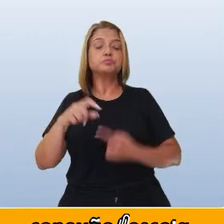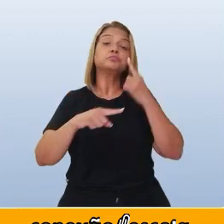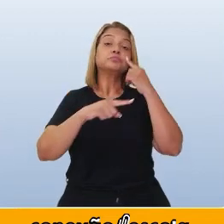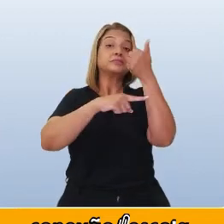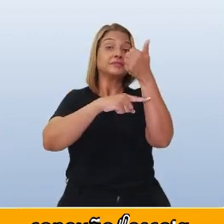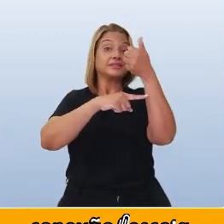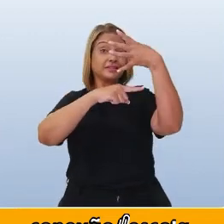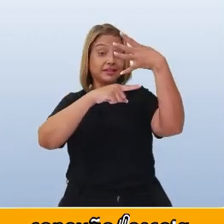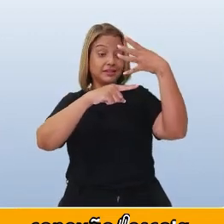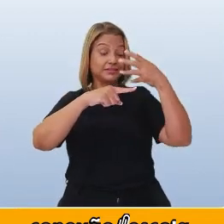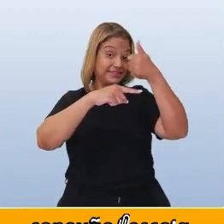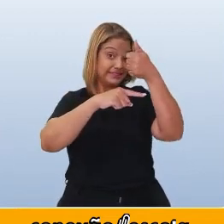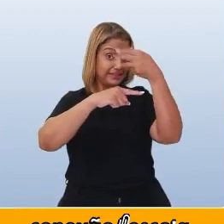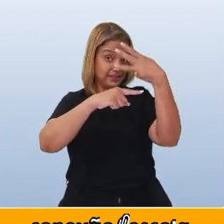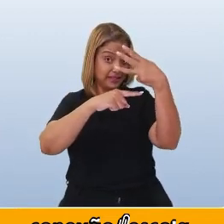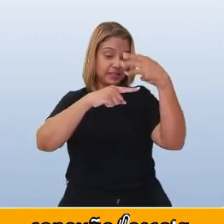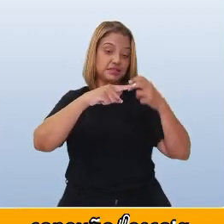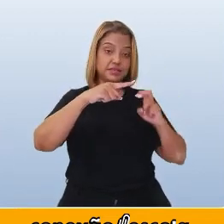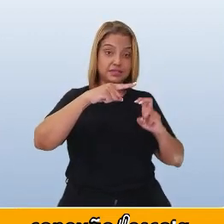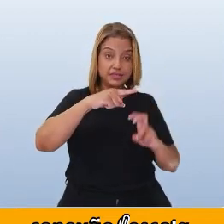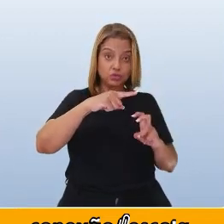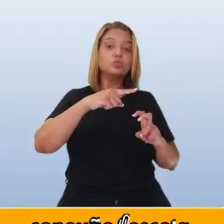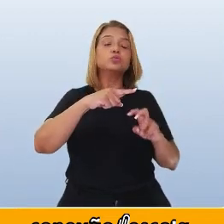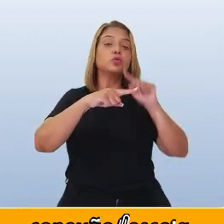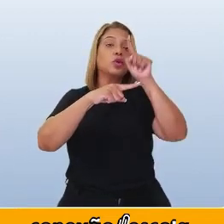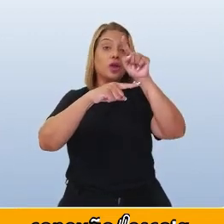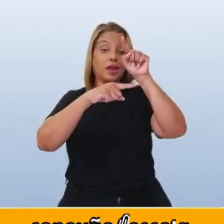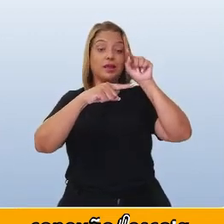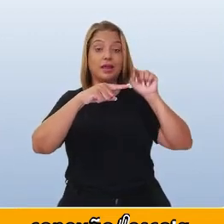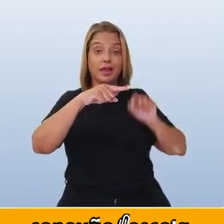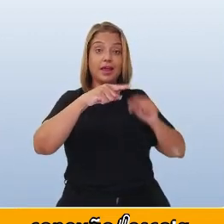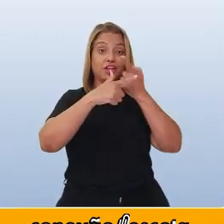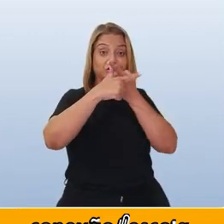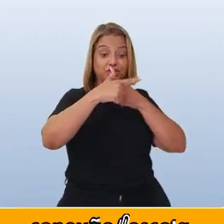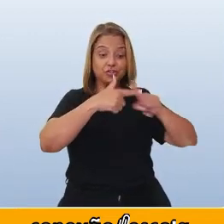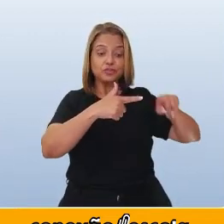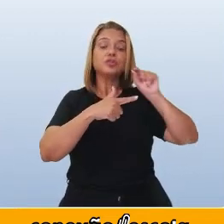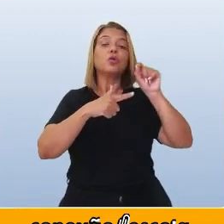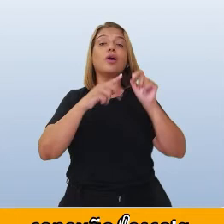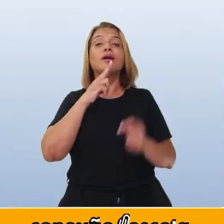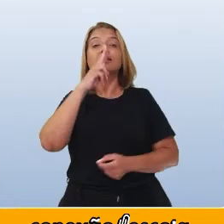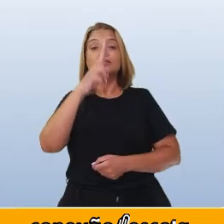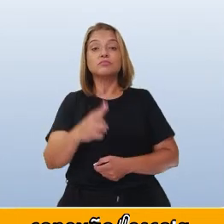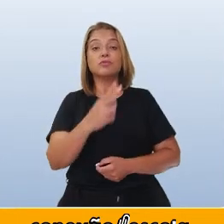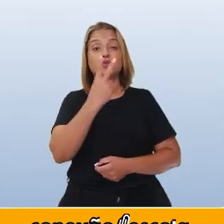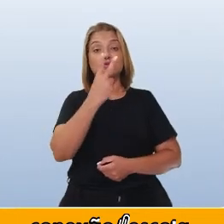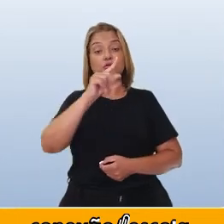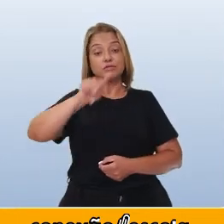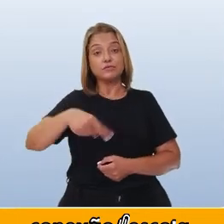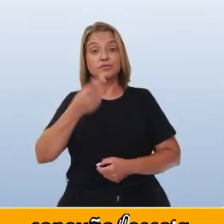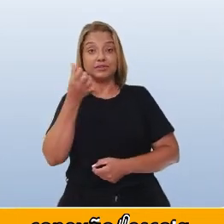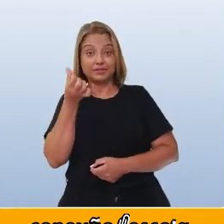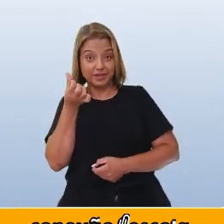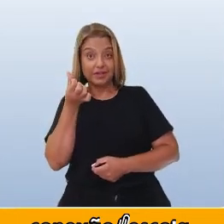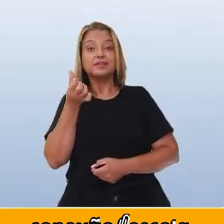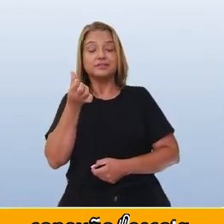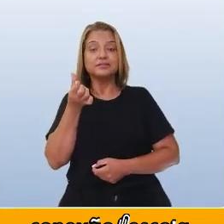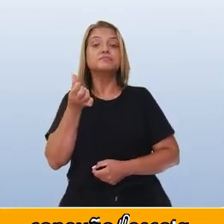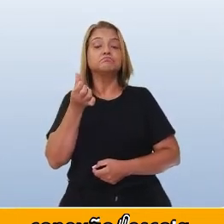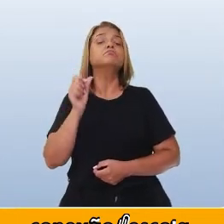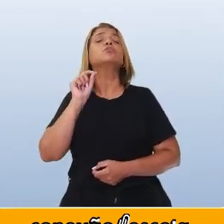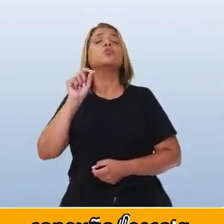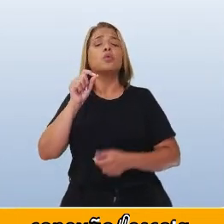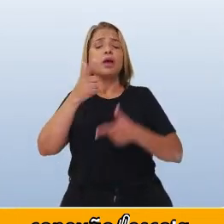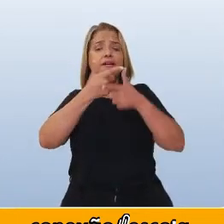13/5, dividindo 13 pelo 5, 2,6. No caso das frações próprias,